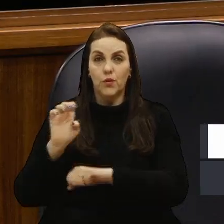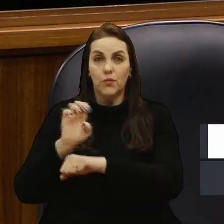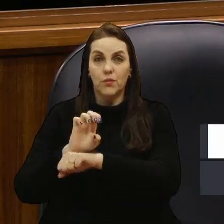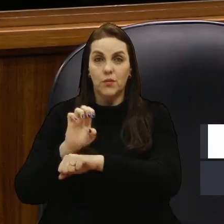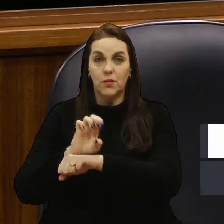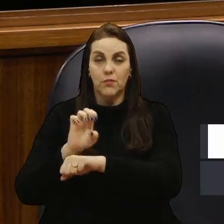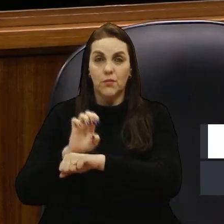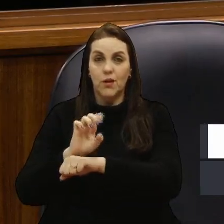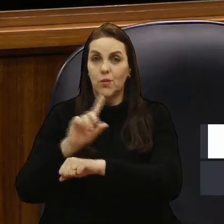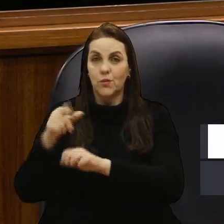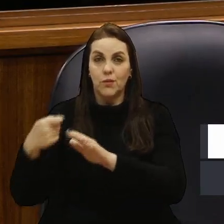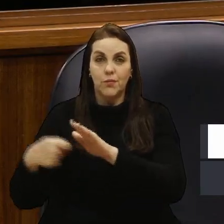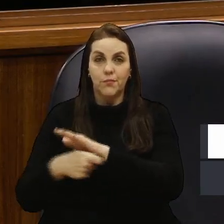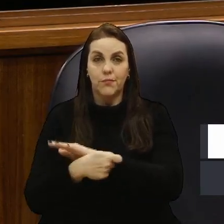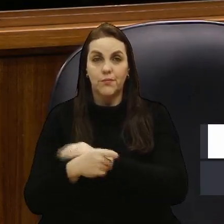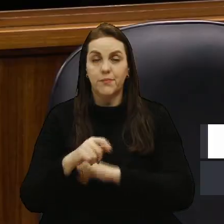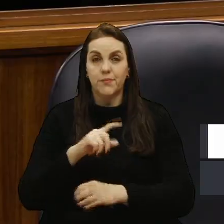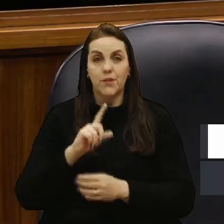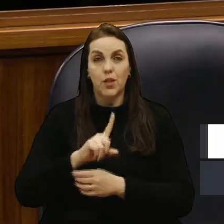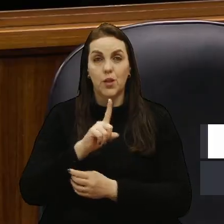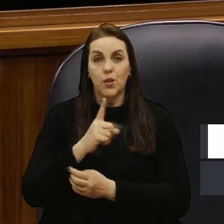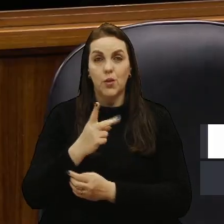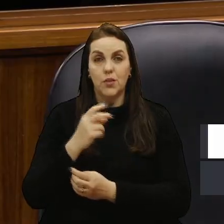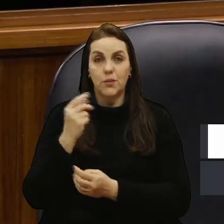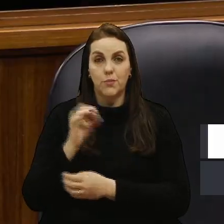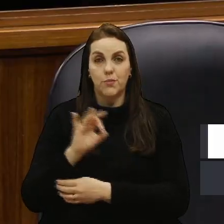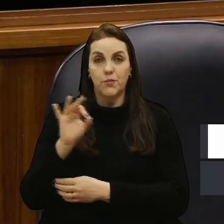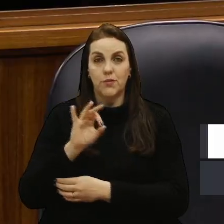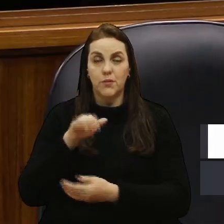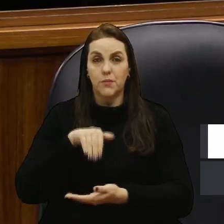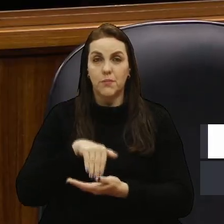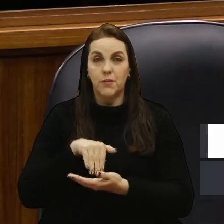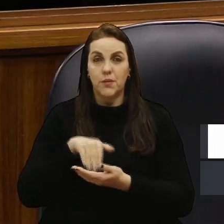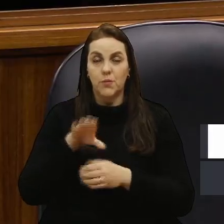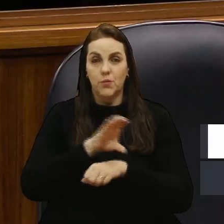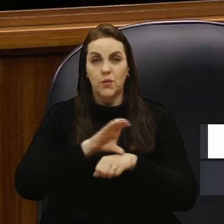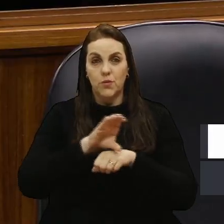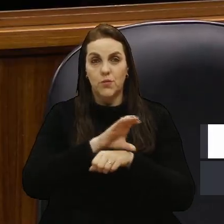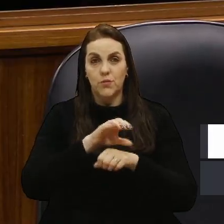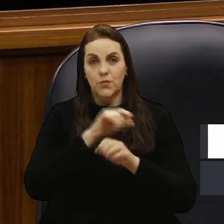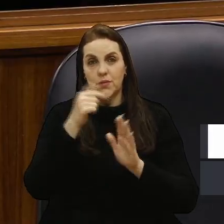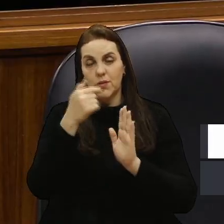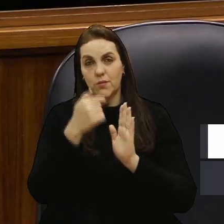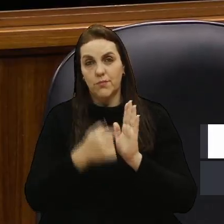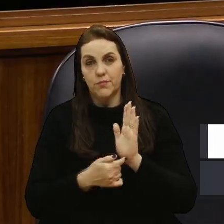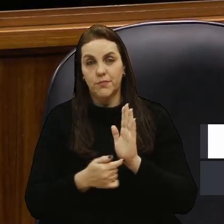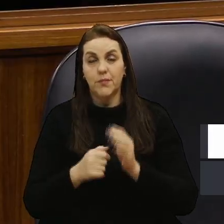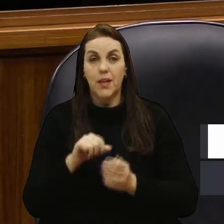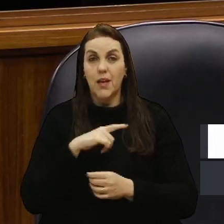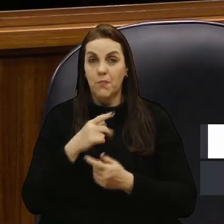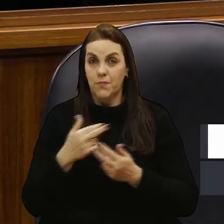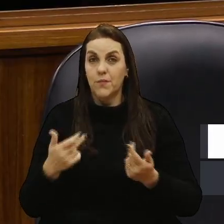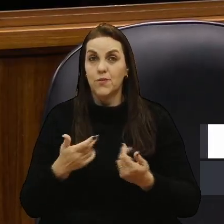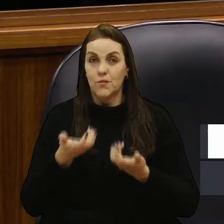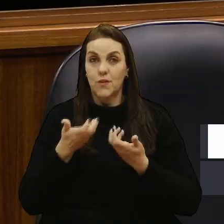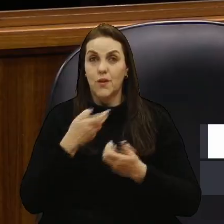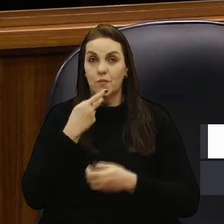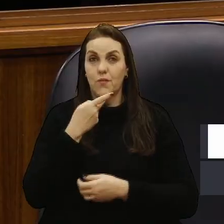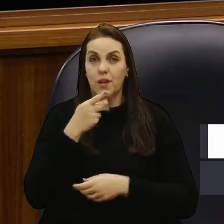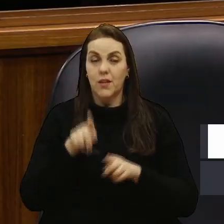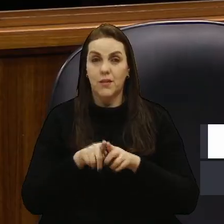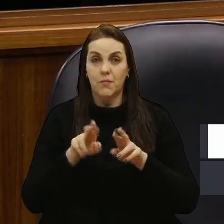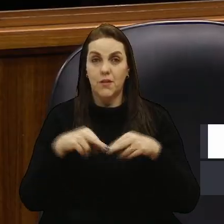que não aplica os 12%, que é o mínimo constitucional. Inclusive, é uma das coisas que quero falar hoje no meu